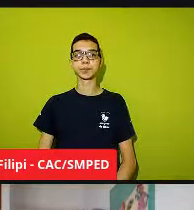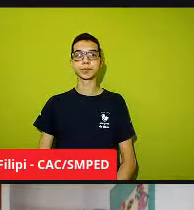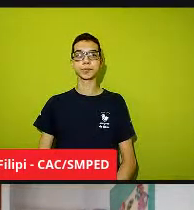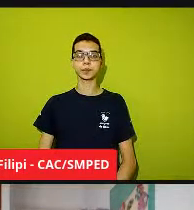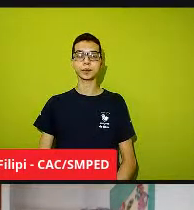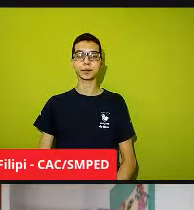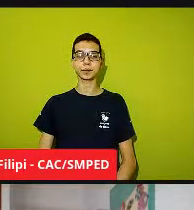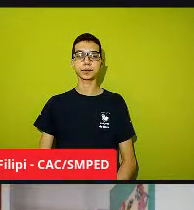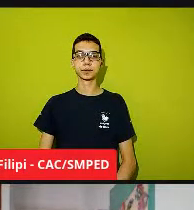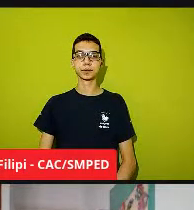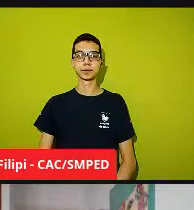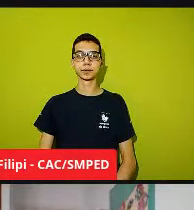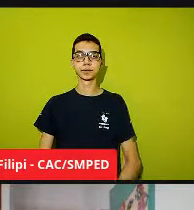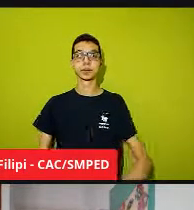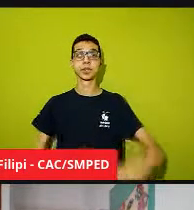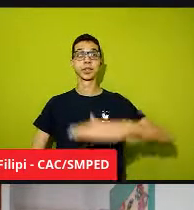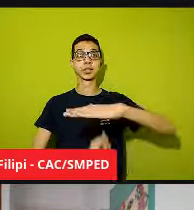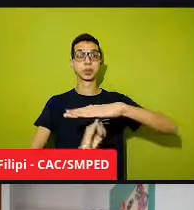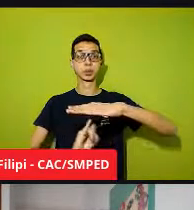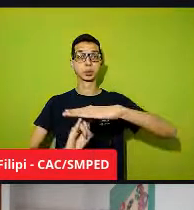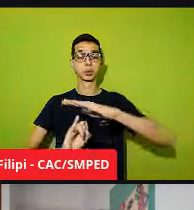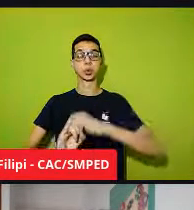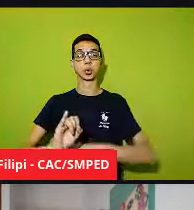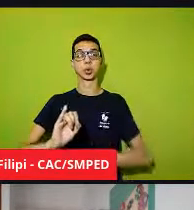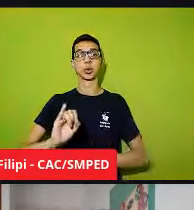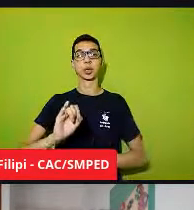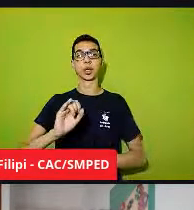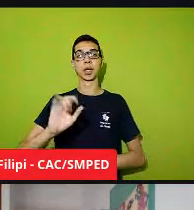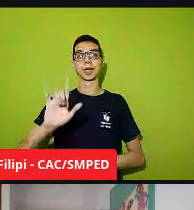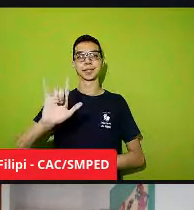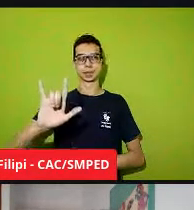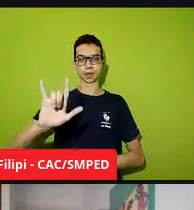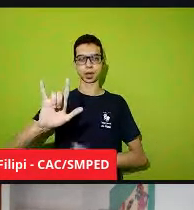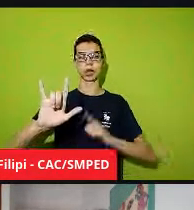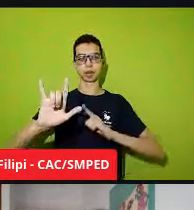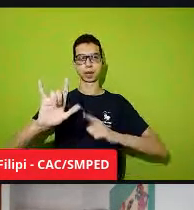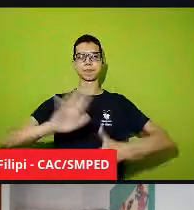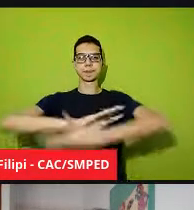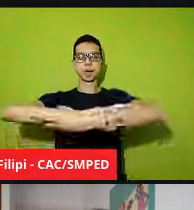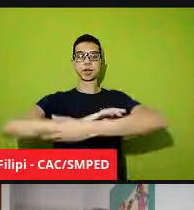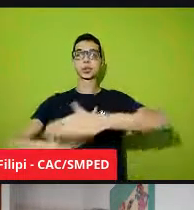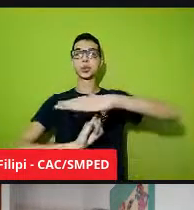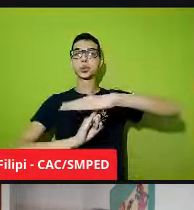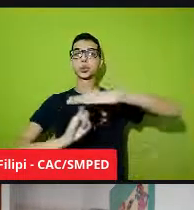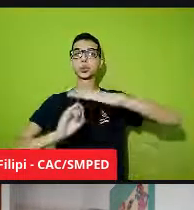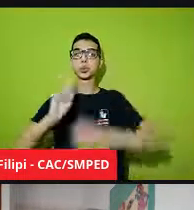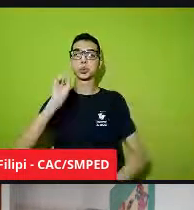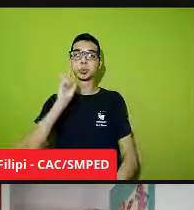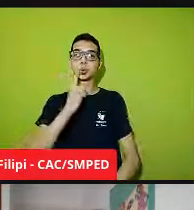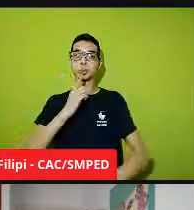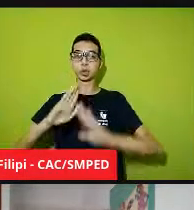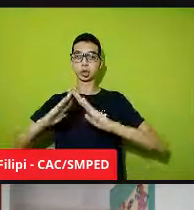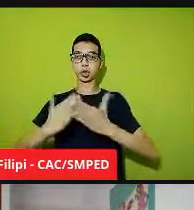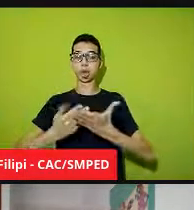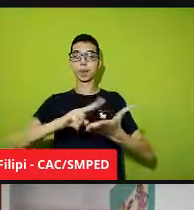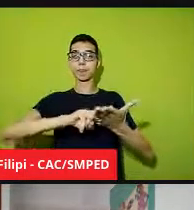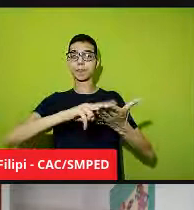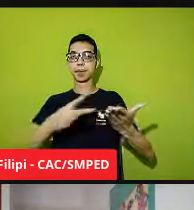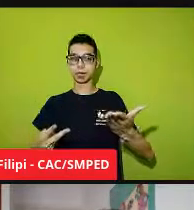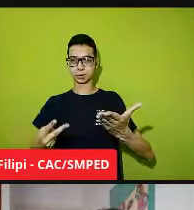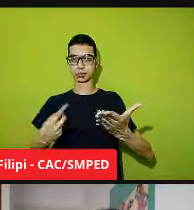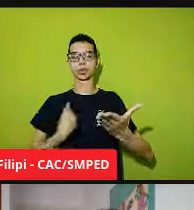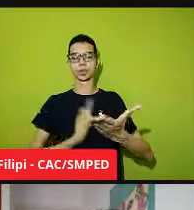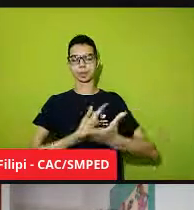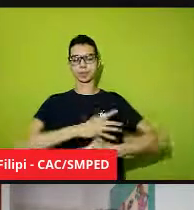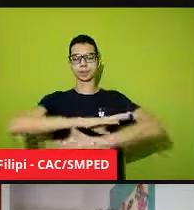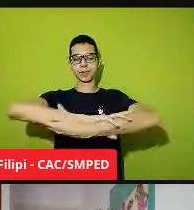uma parceria com o Instituto CELI, que é um instituto de surdos, né, que é uma escola bilíngue.